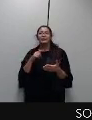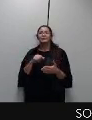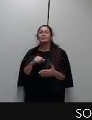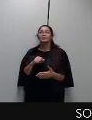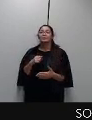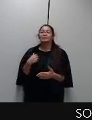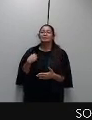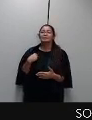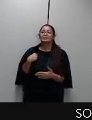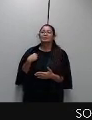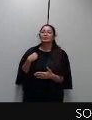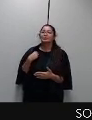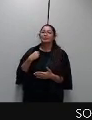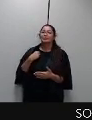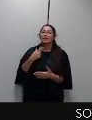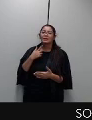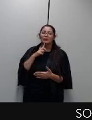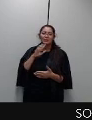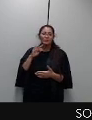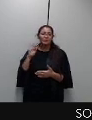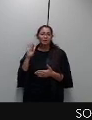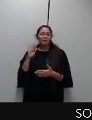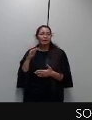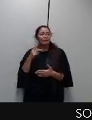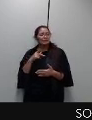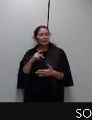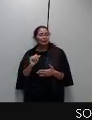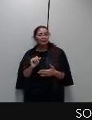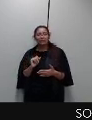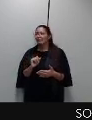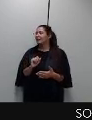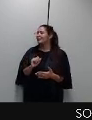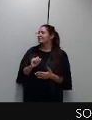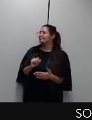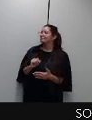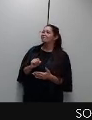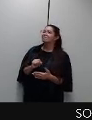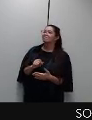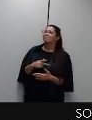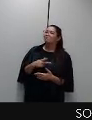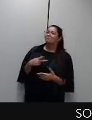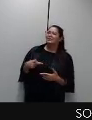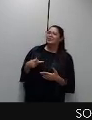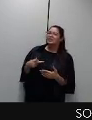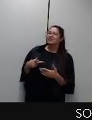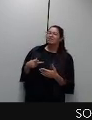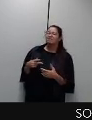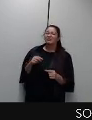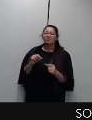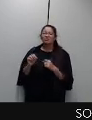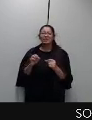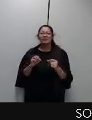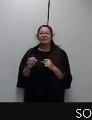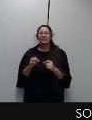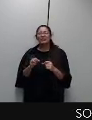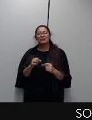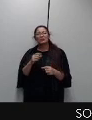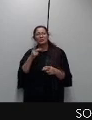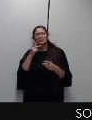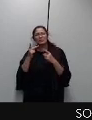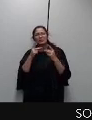questão de que se o nome do sócio tá na CDA não se pode vir a exceção de pré-executividade discutiram o tema